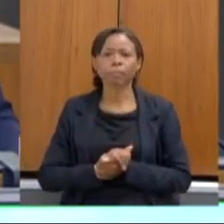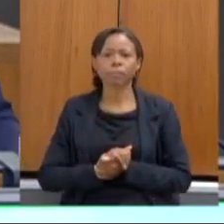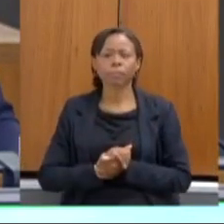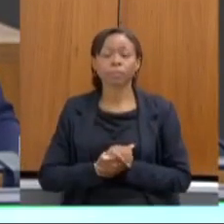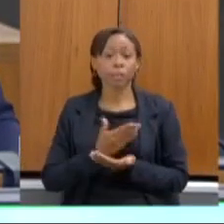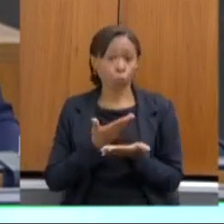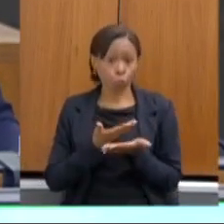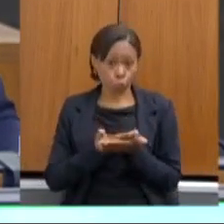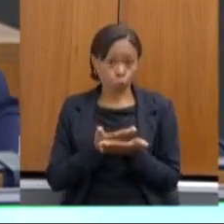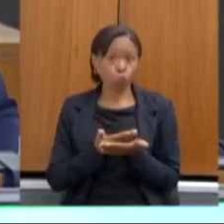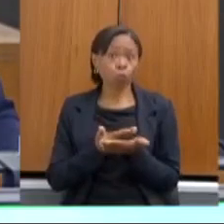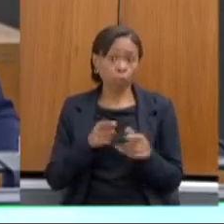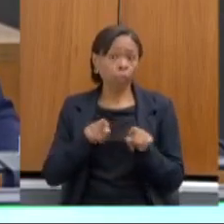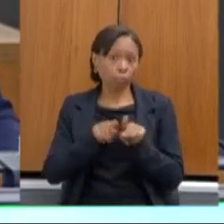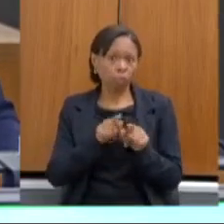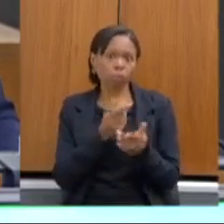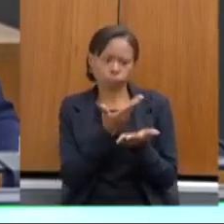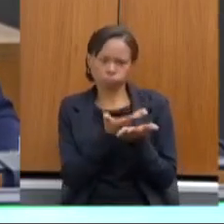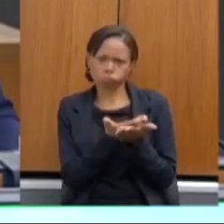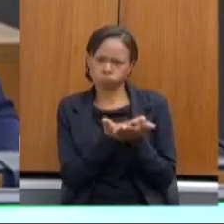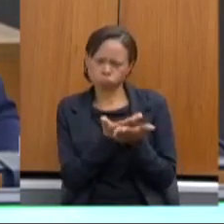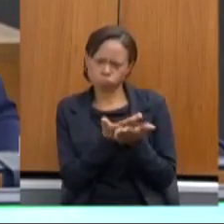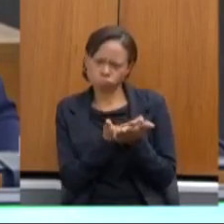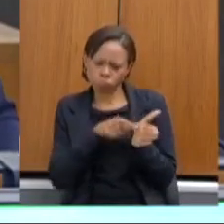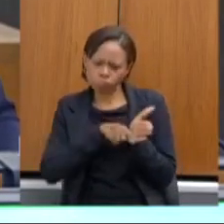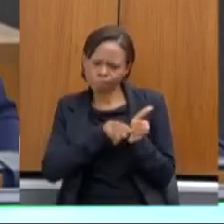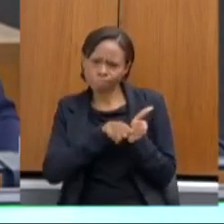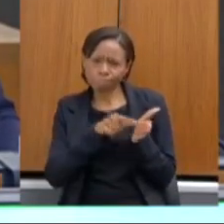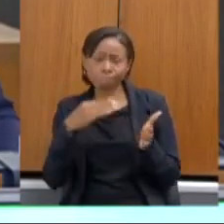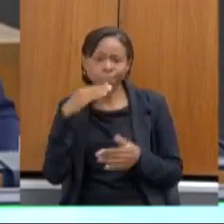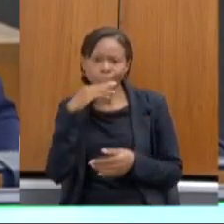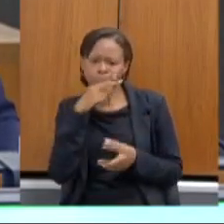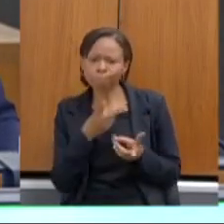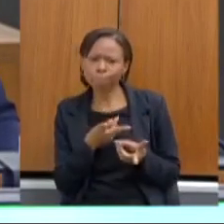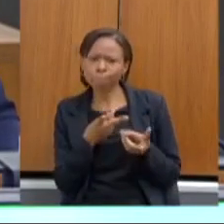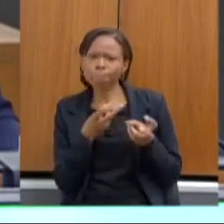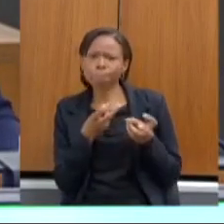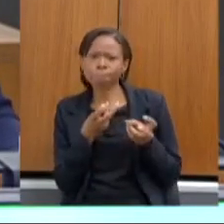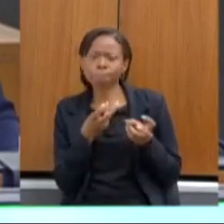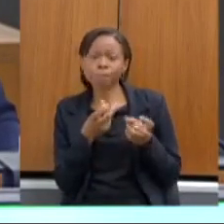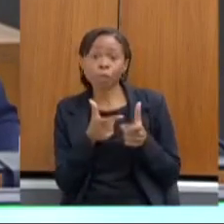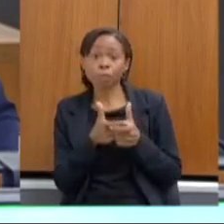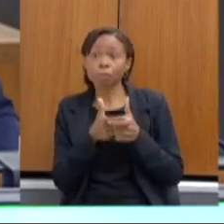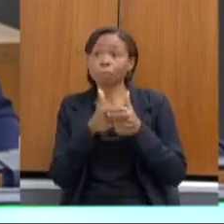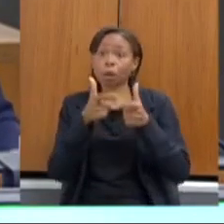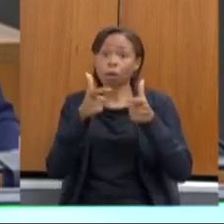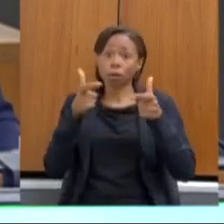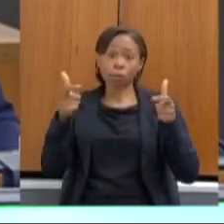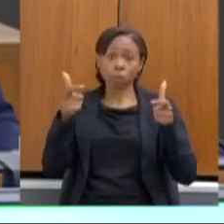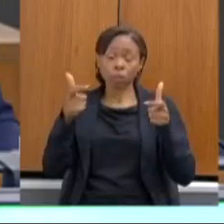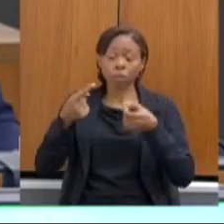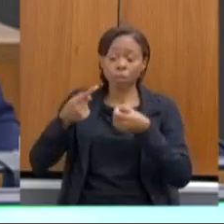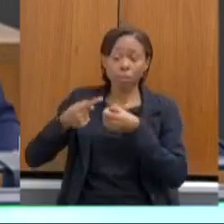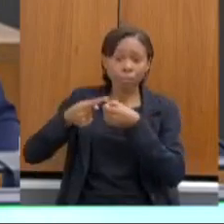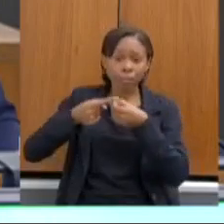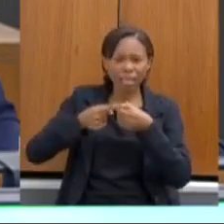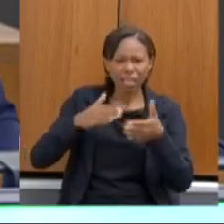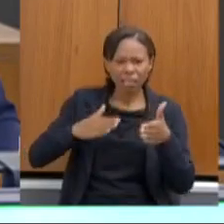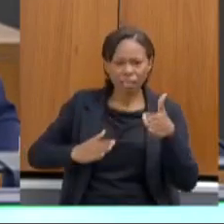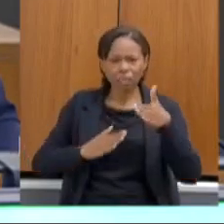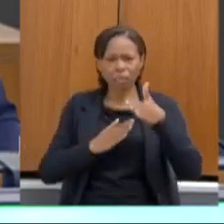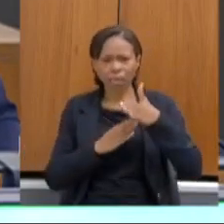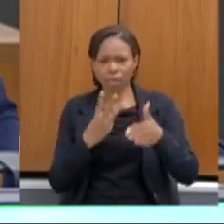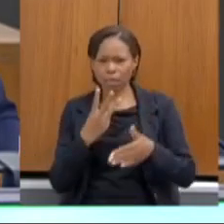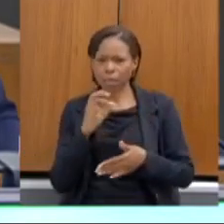estudo é em que percebemos que a maioria das das cidades com até 30.000 habitantes